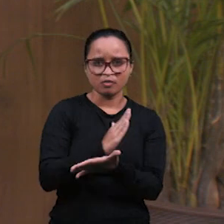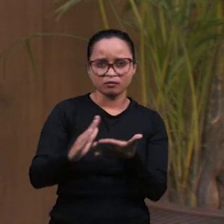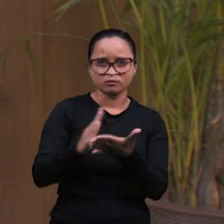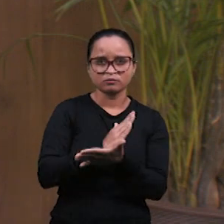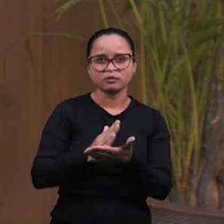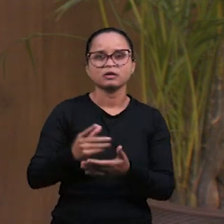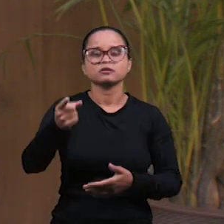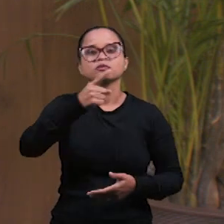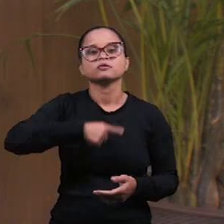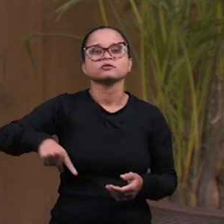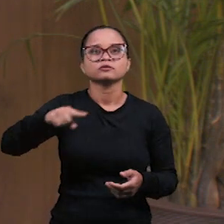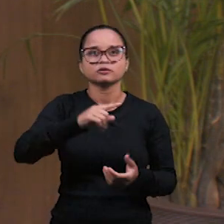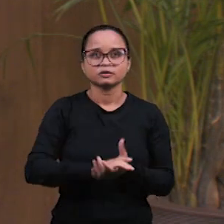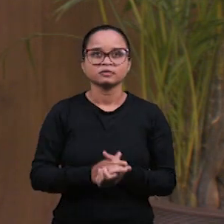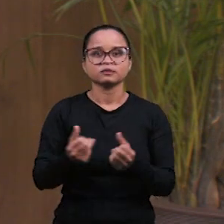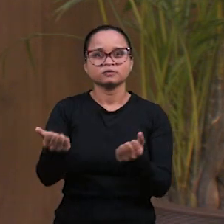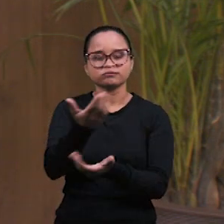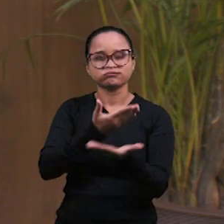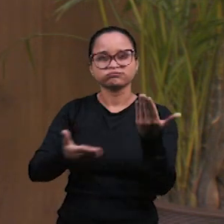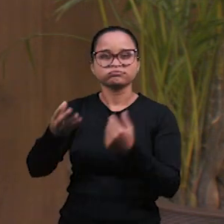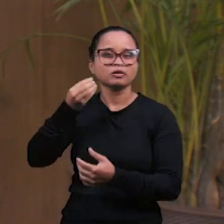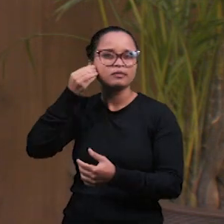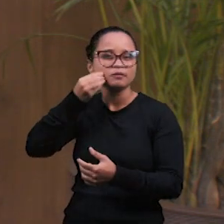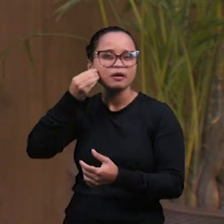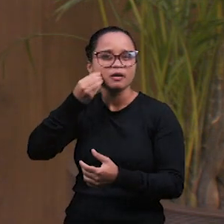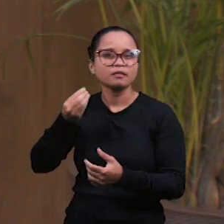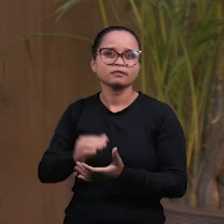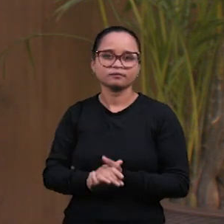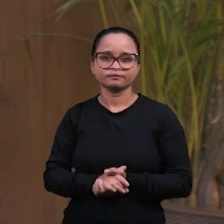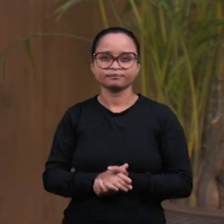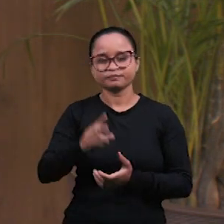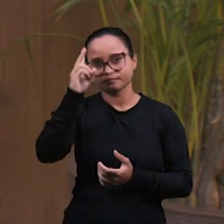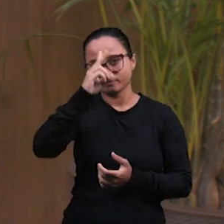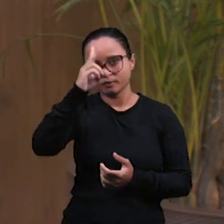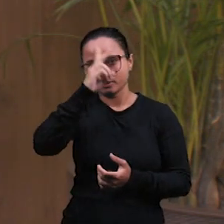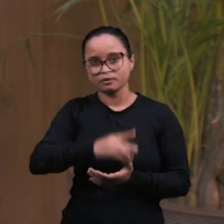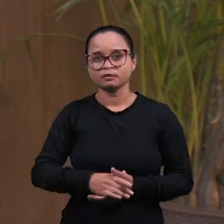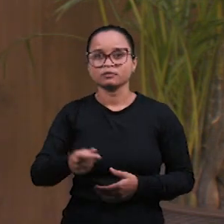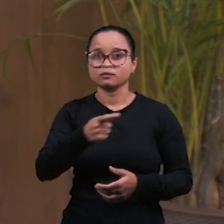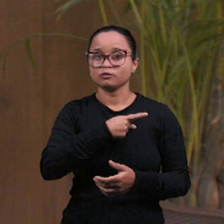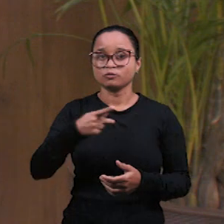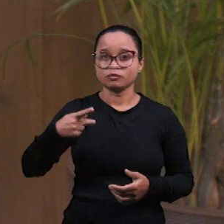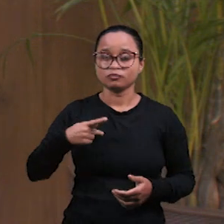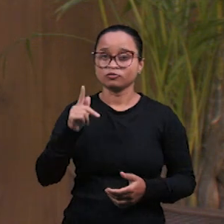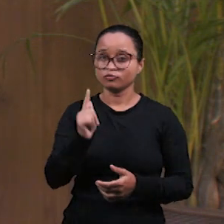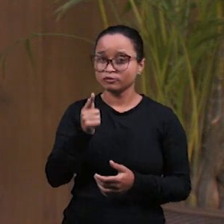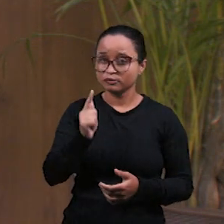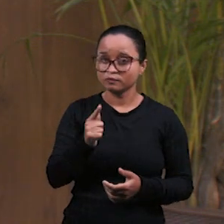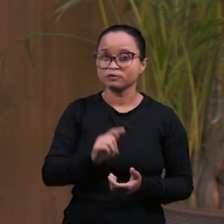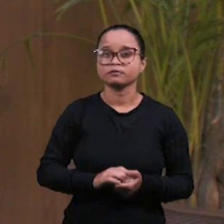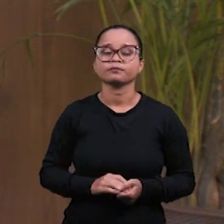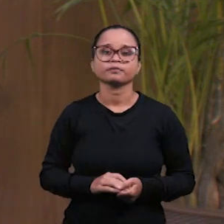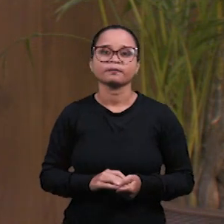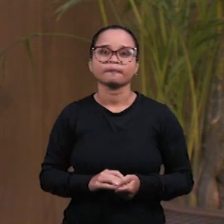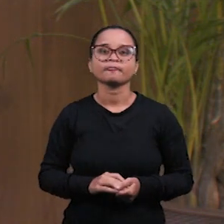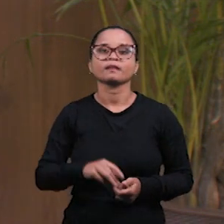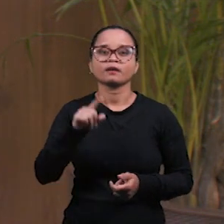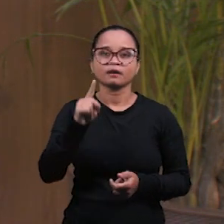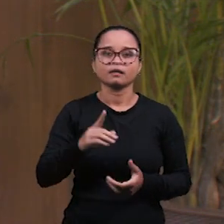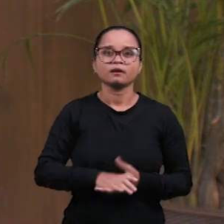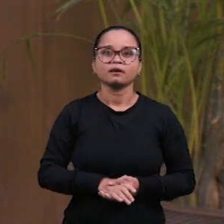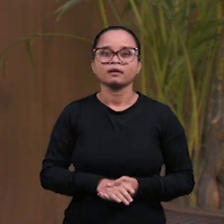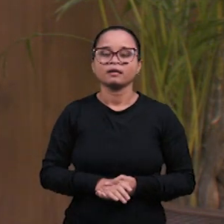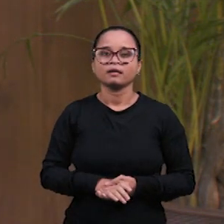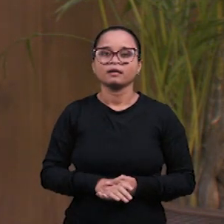pudéssemos compartilhar ali das experiências vividas. Lembrando que o pastor Gedeu Tigueiros, ele foi oficial da